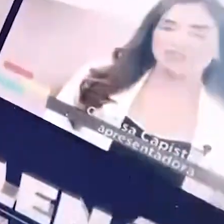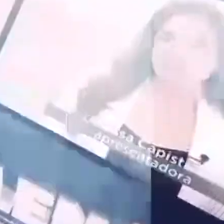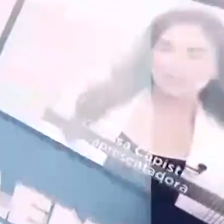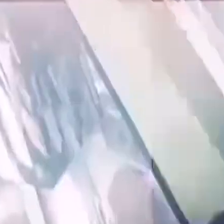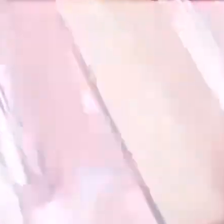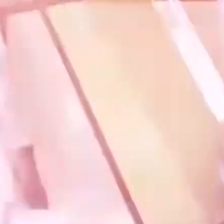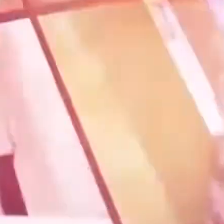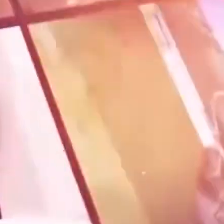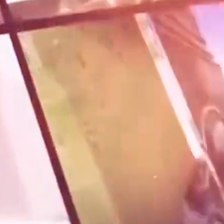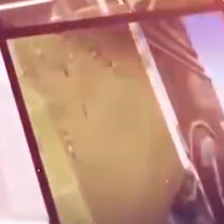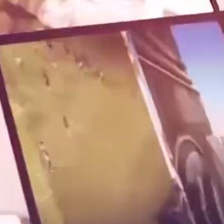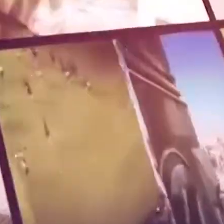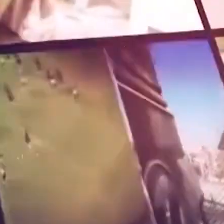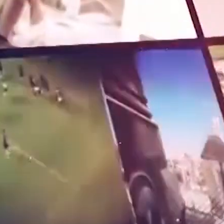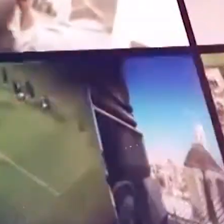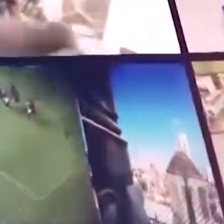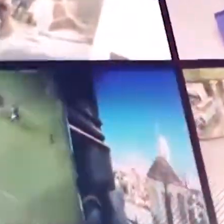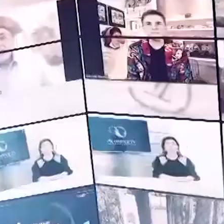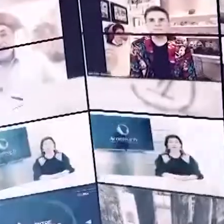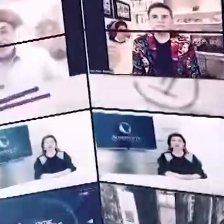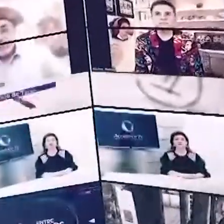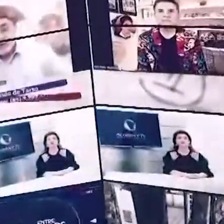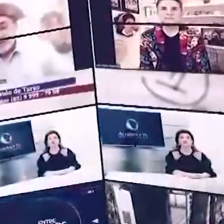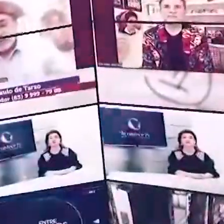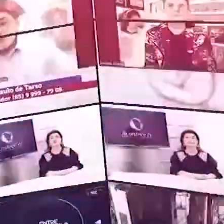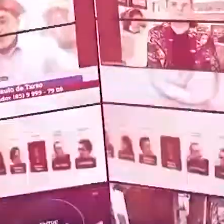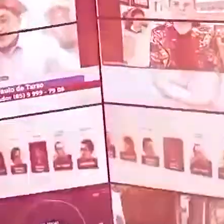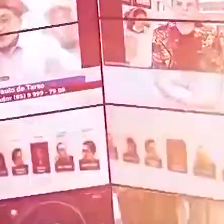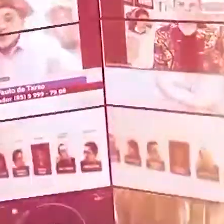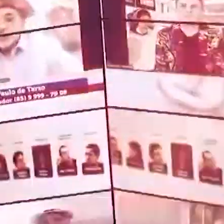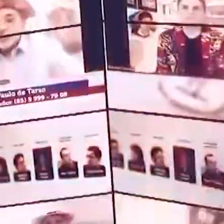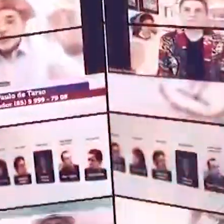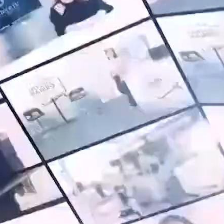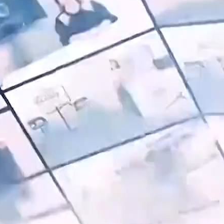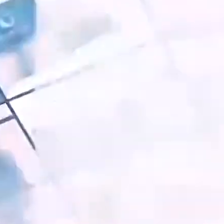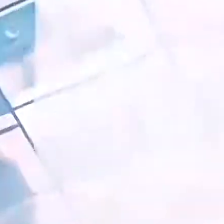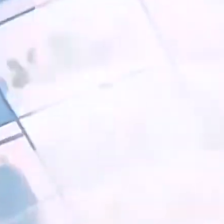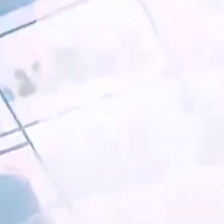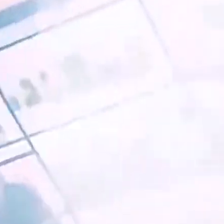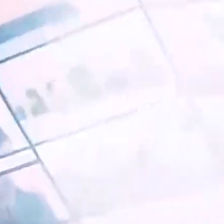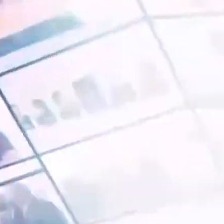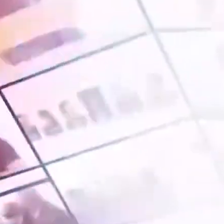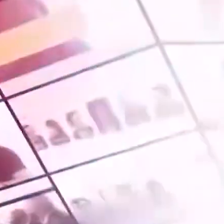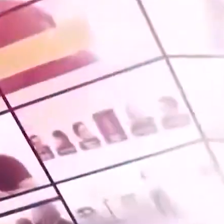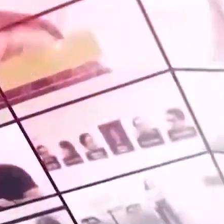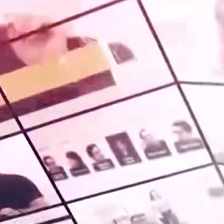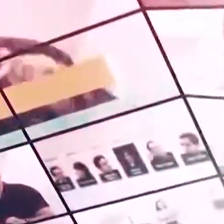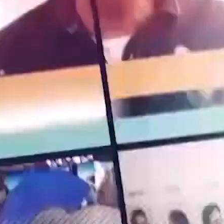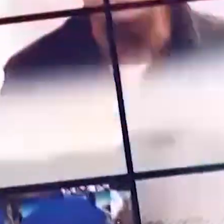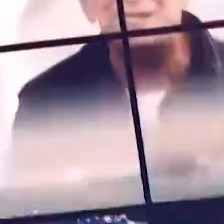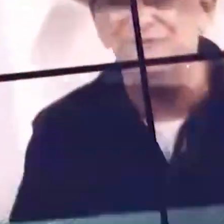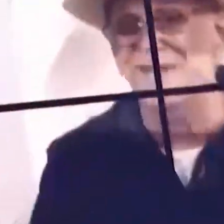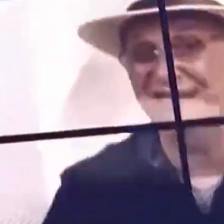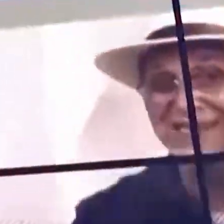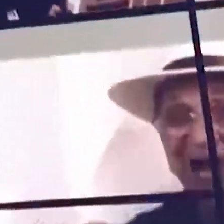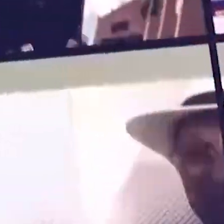TV Fortaleza. A TV da Casa do Povo há 19 anos.